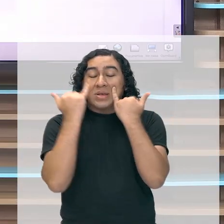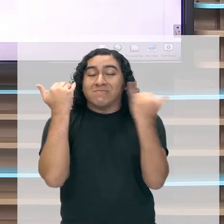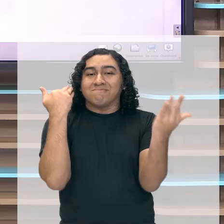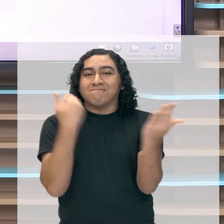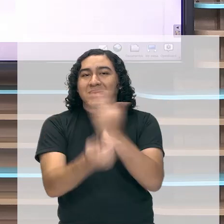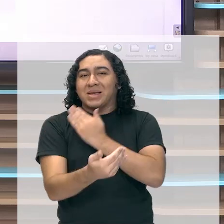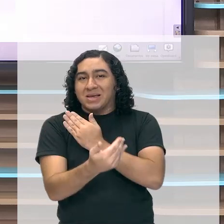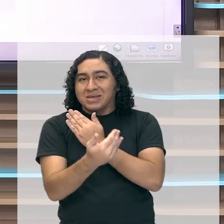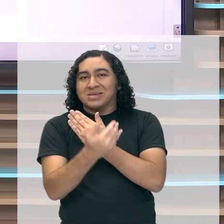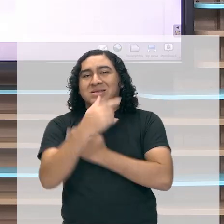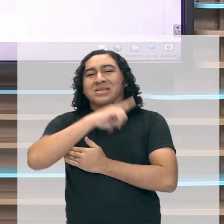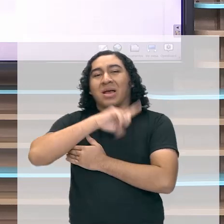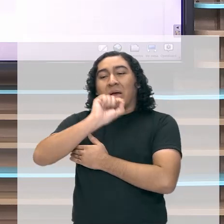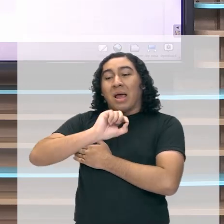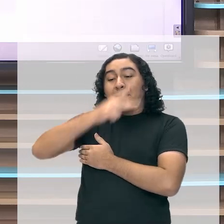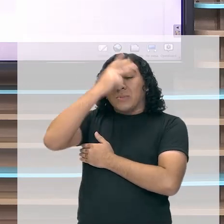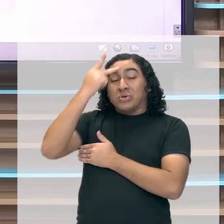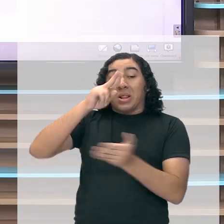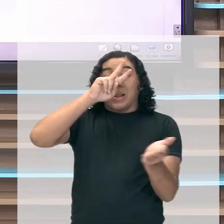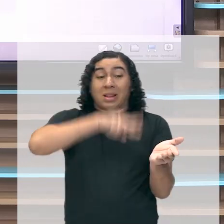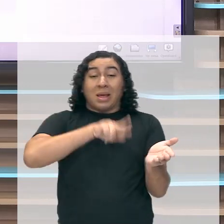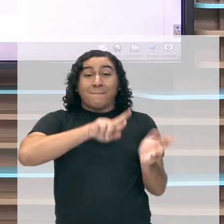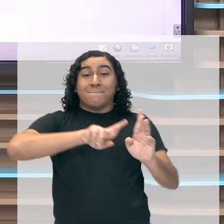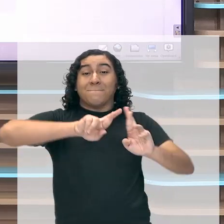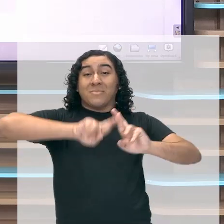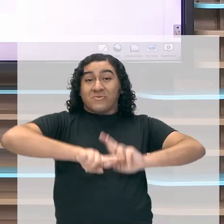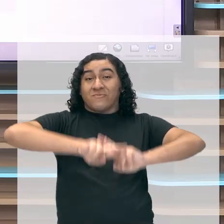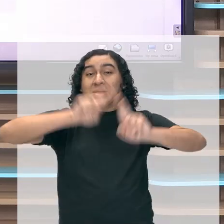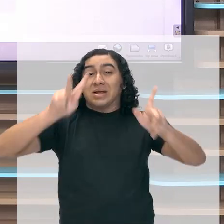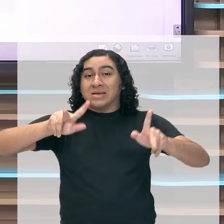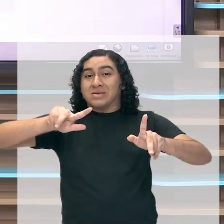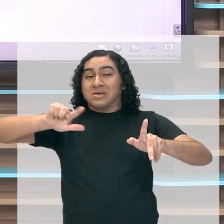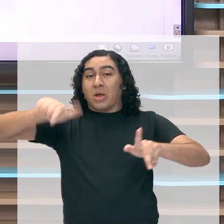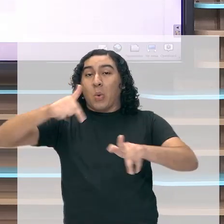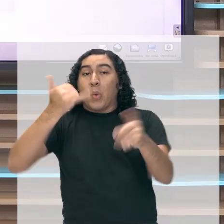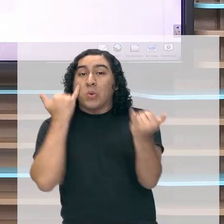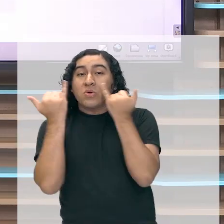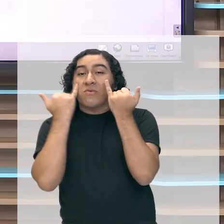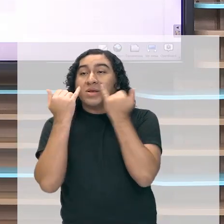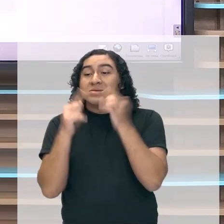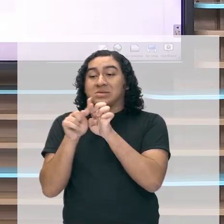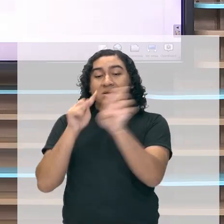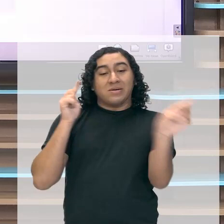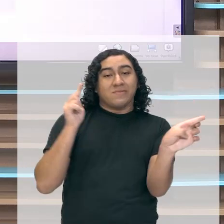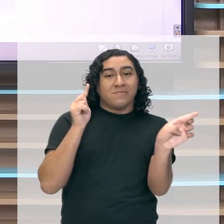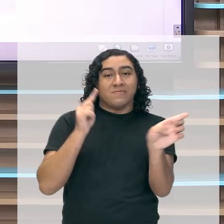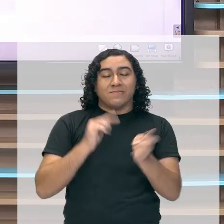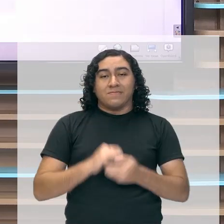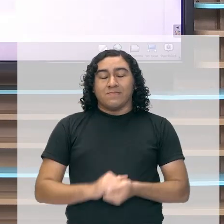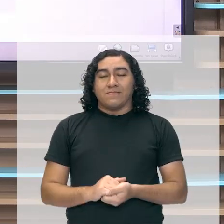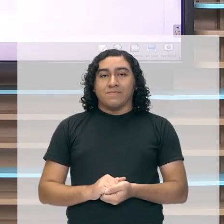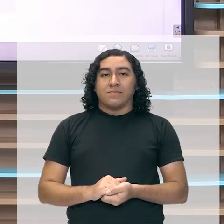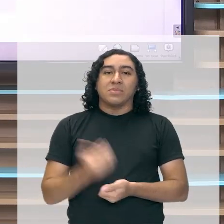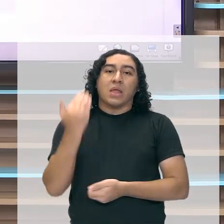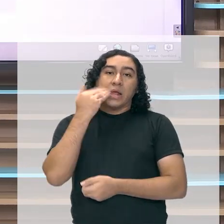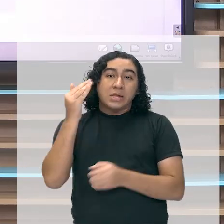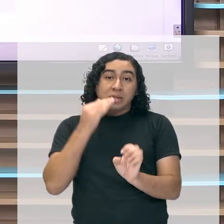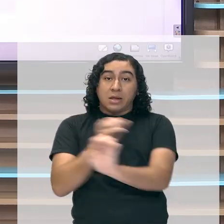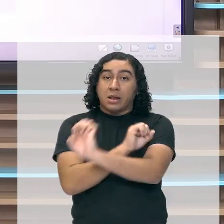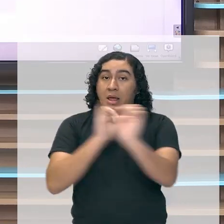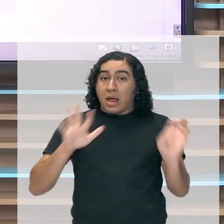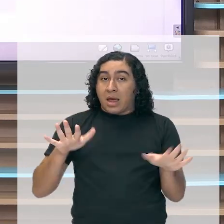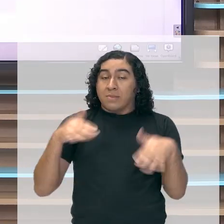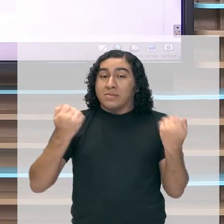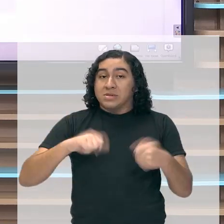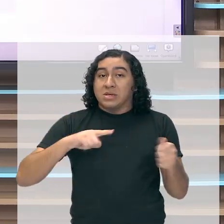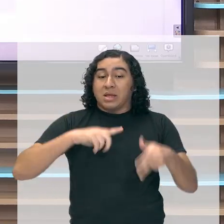muito importante, levando a outro sentido diferente do que foi colocado no início, ok? Então, para que a gente possa entender isso, você tem que